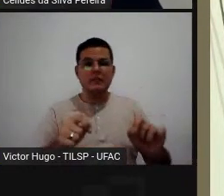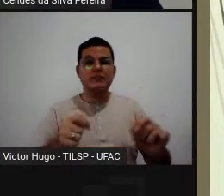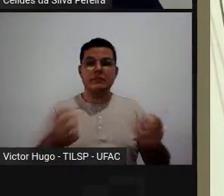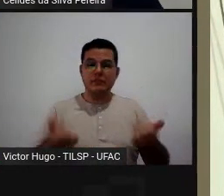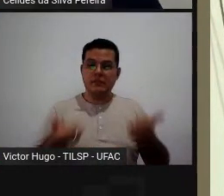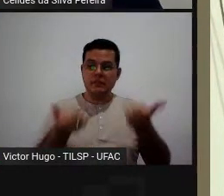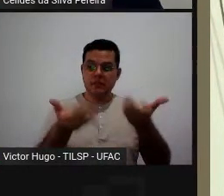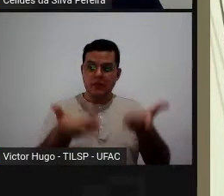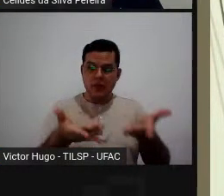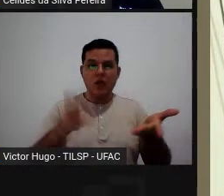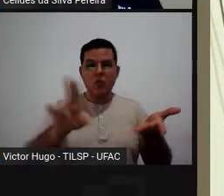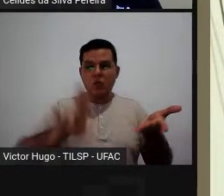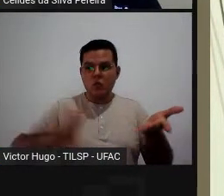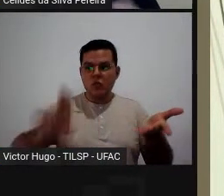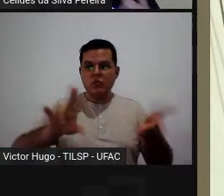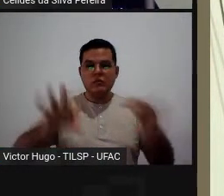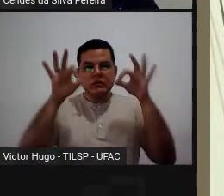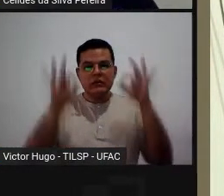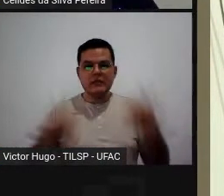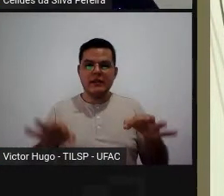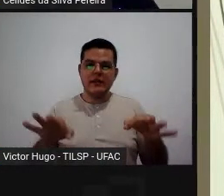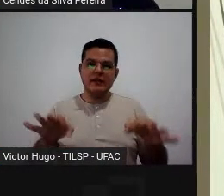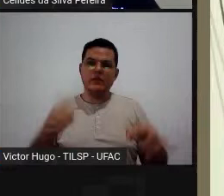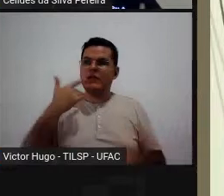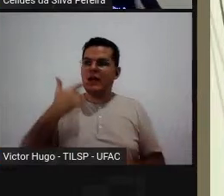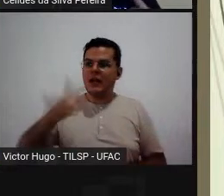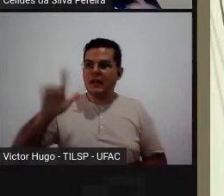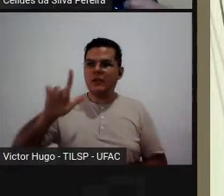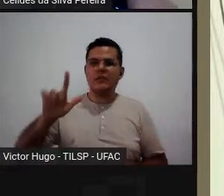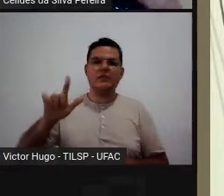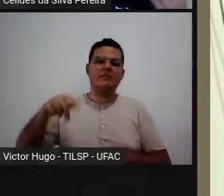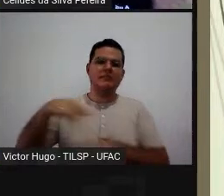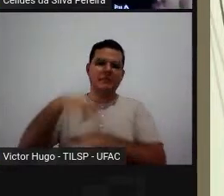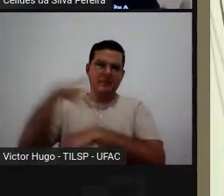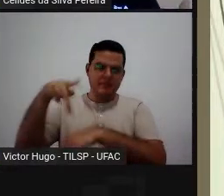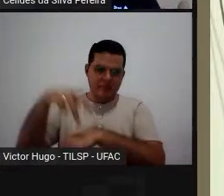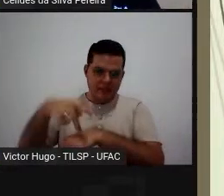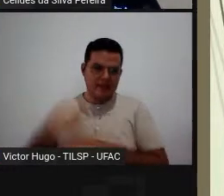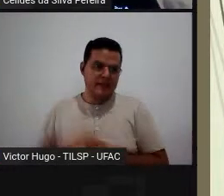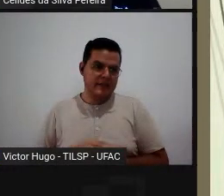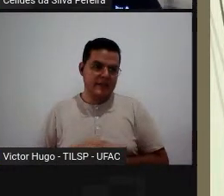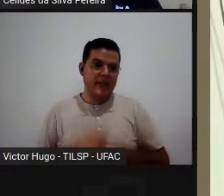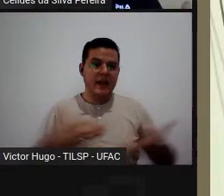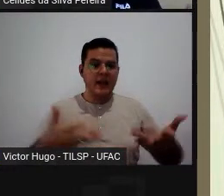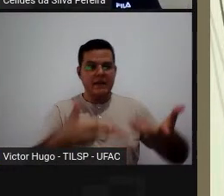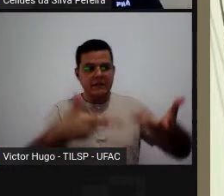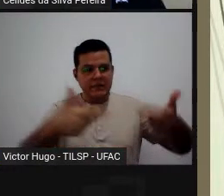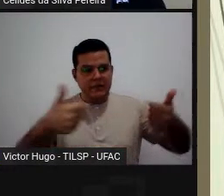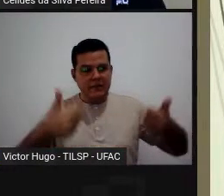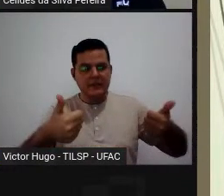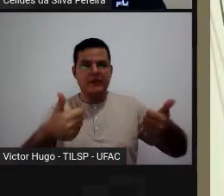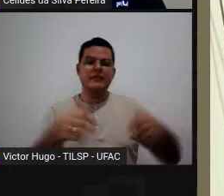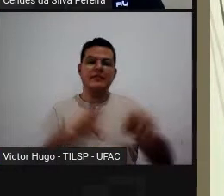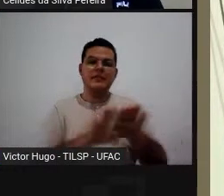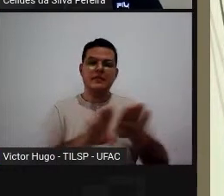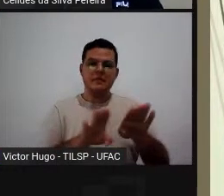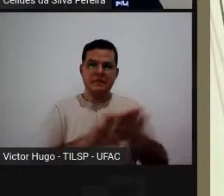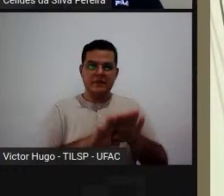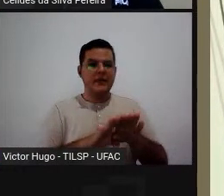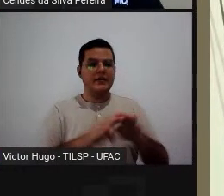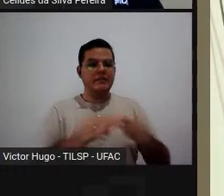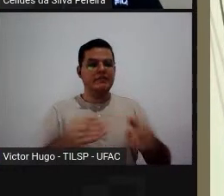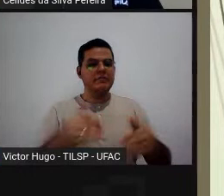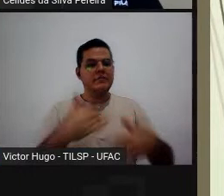do idioma nacional, da eficiência que o curso visa desempenhar,